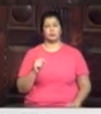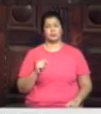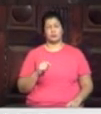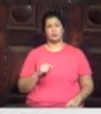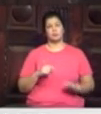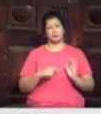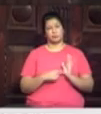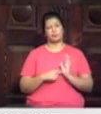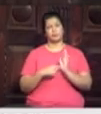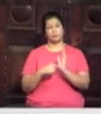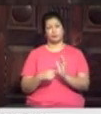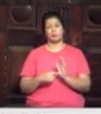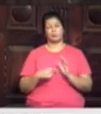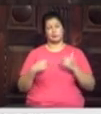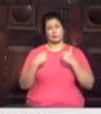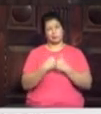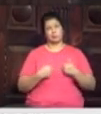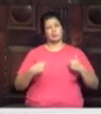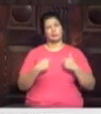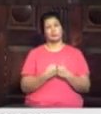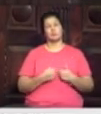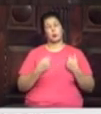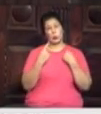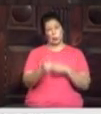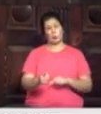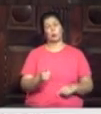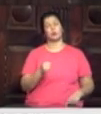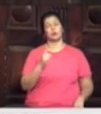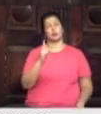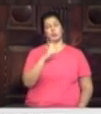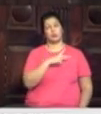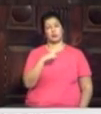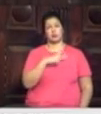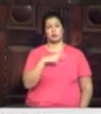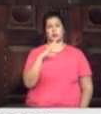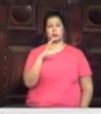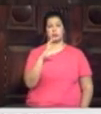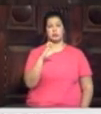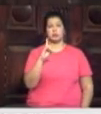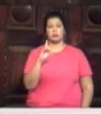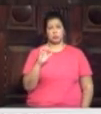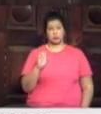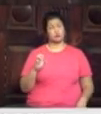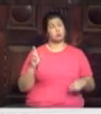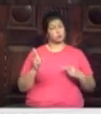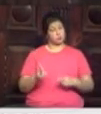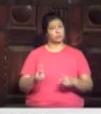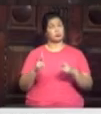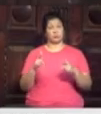demonstrar que a luta contra a privatização da SEDAE continua.